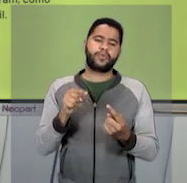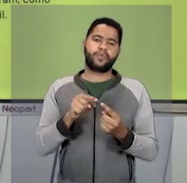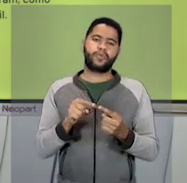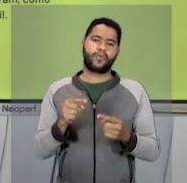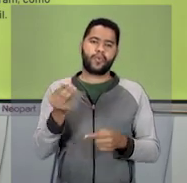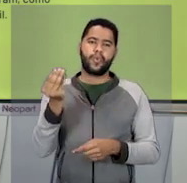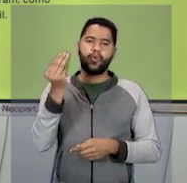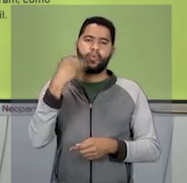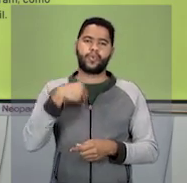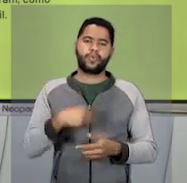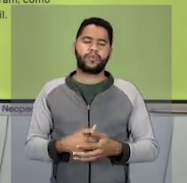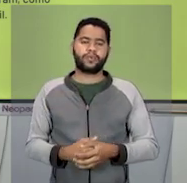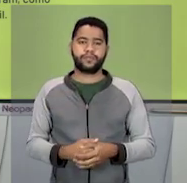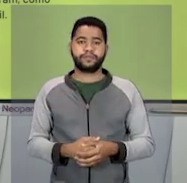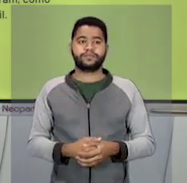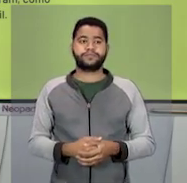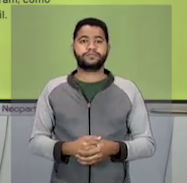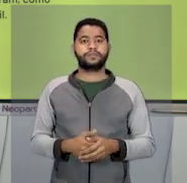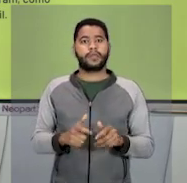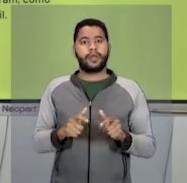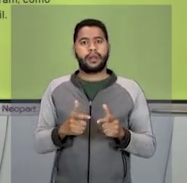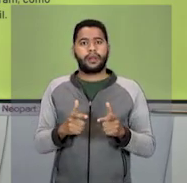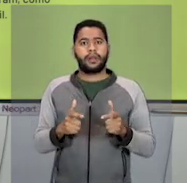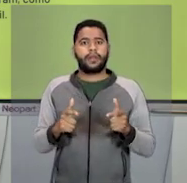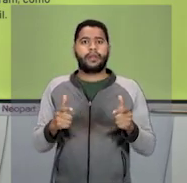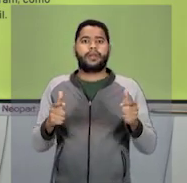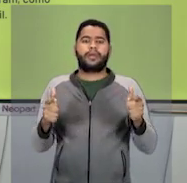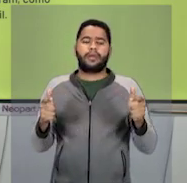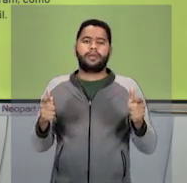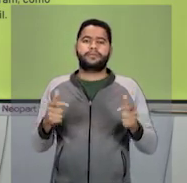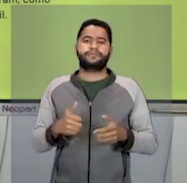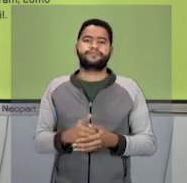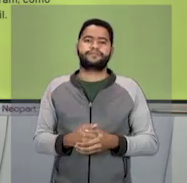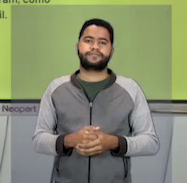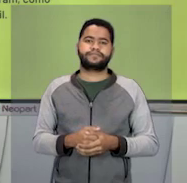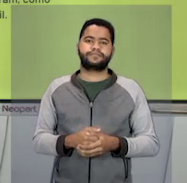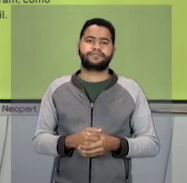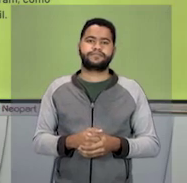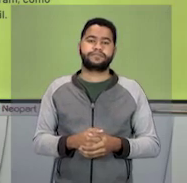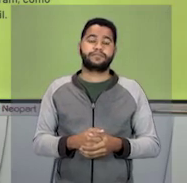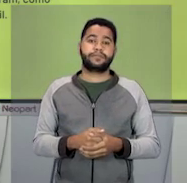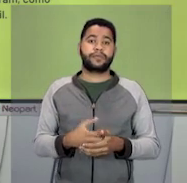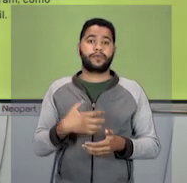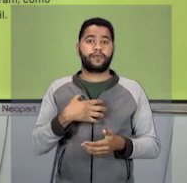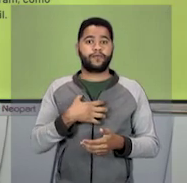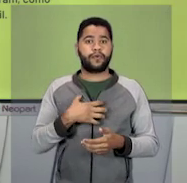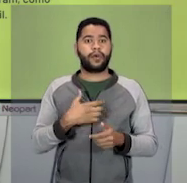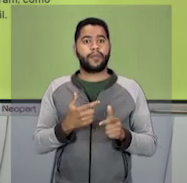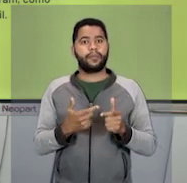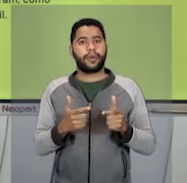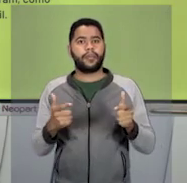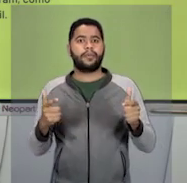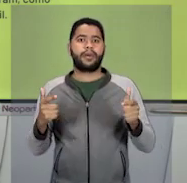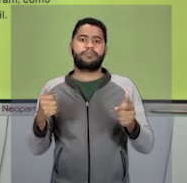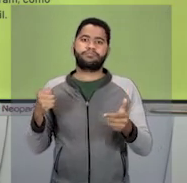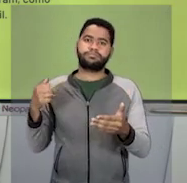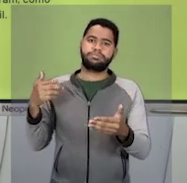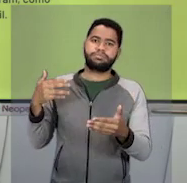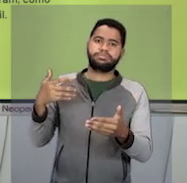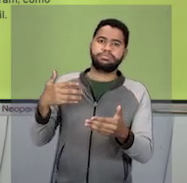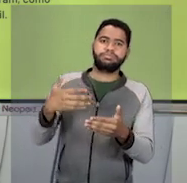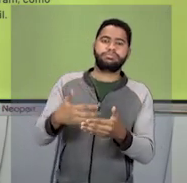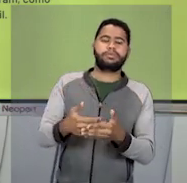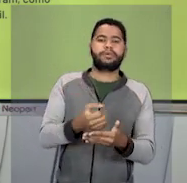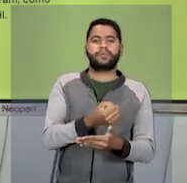o lucro. E isso vem crescendo gradativamente, né? Vem crescendo, né, de forma gradativa ao longo do tempo, essa